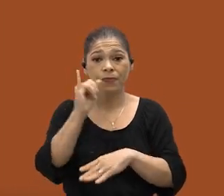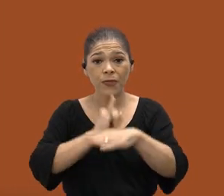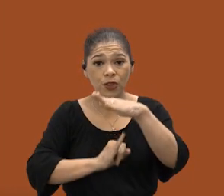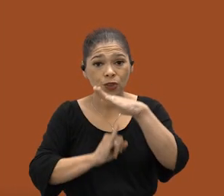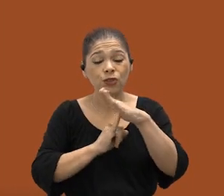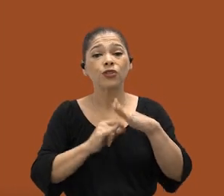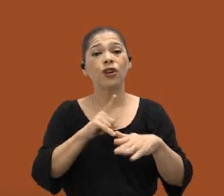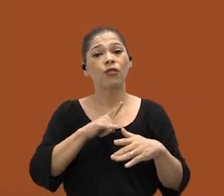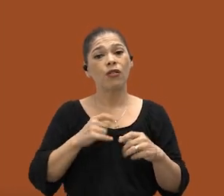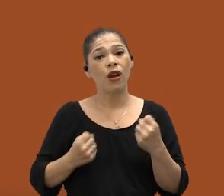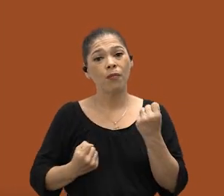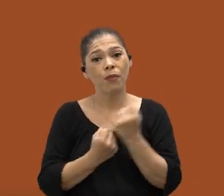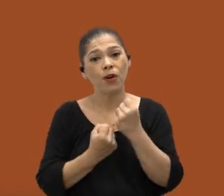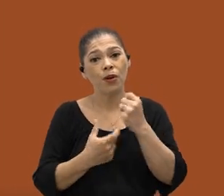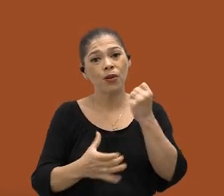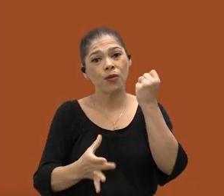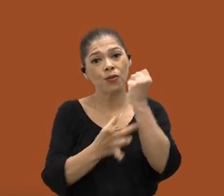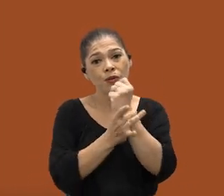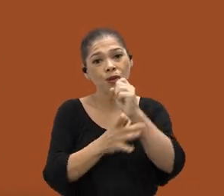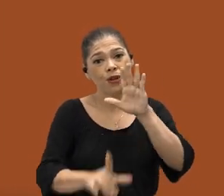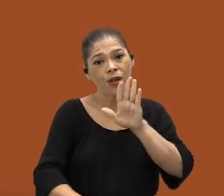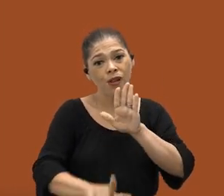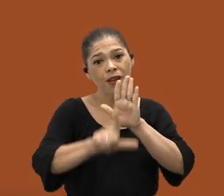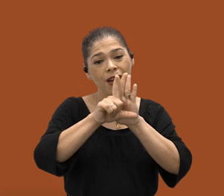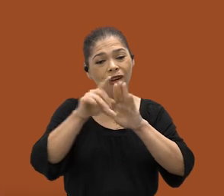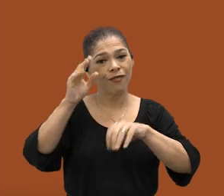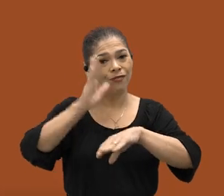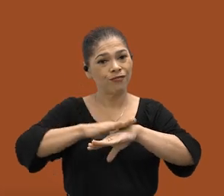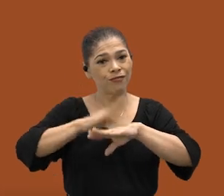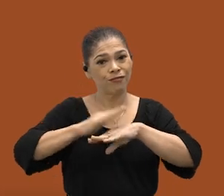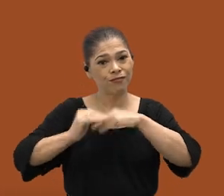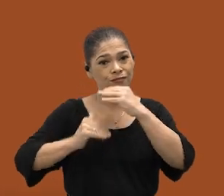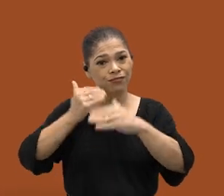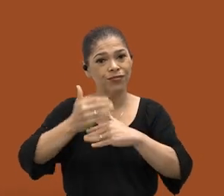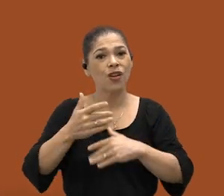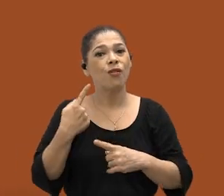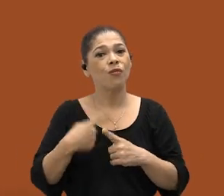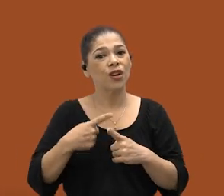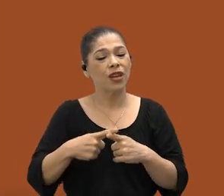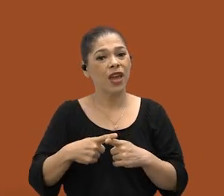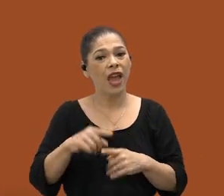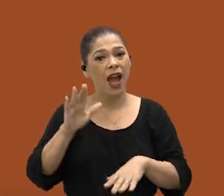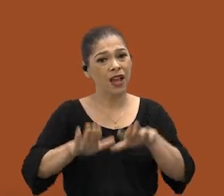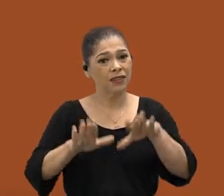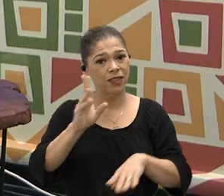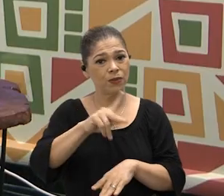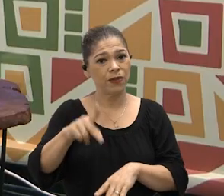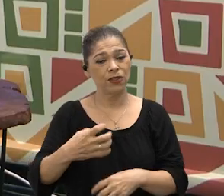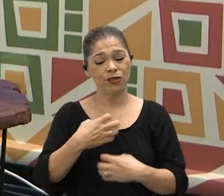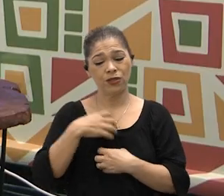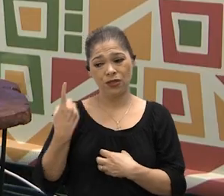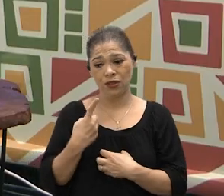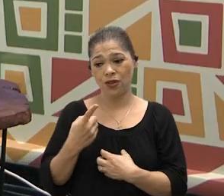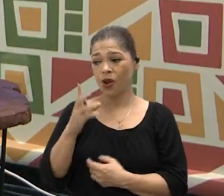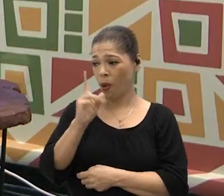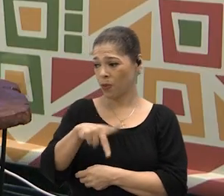institucional apoio legal e isso precisa ser construído tá nem sempre nós temos isso